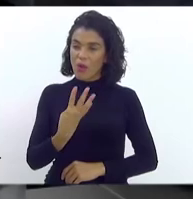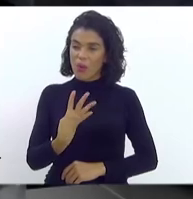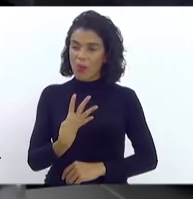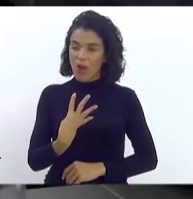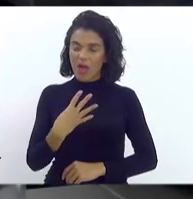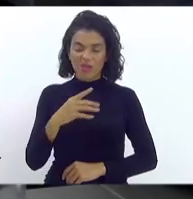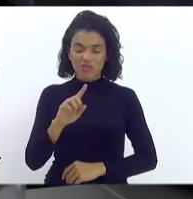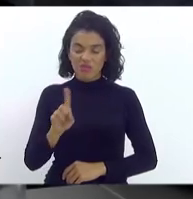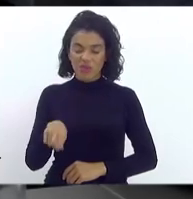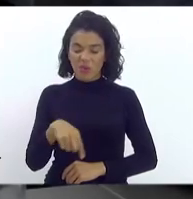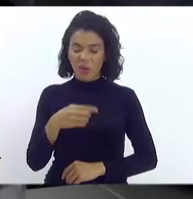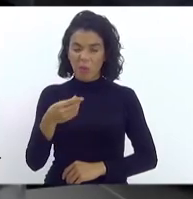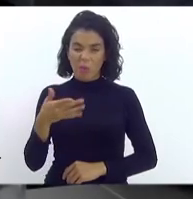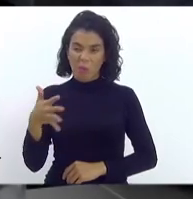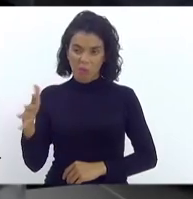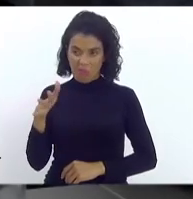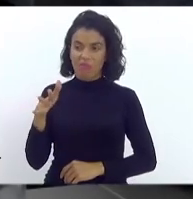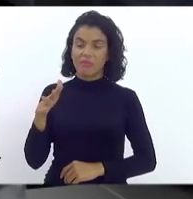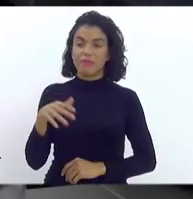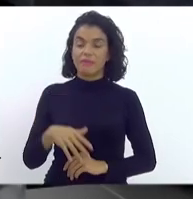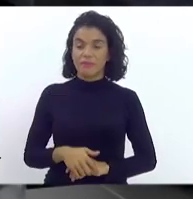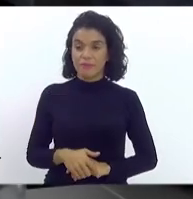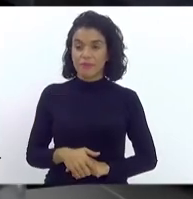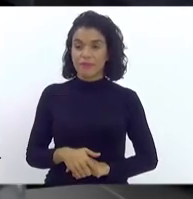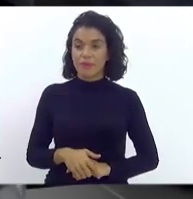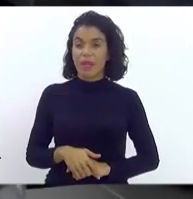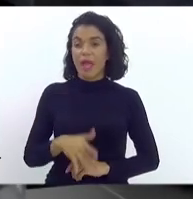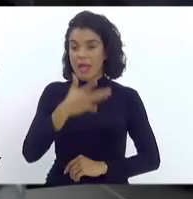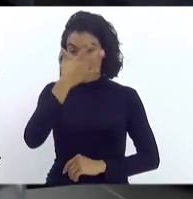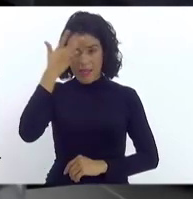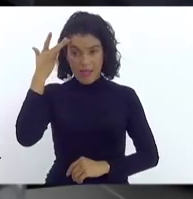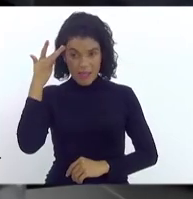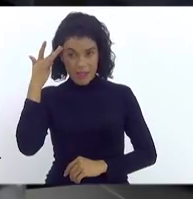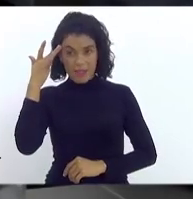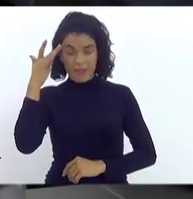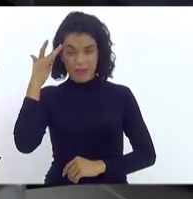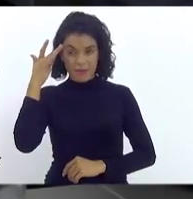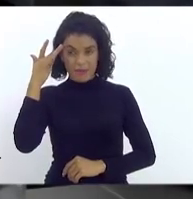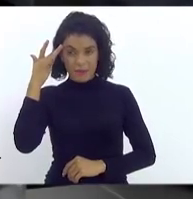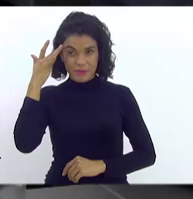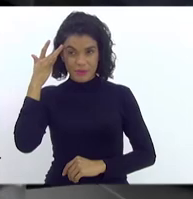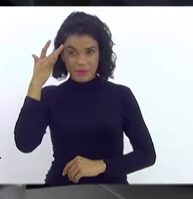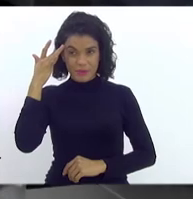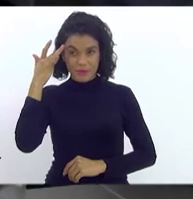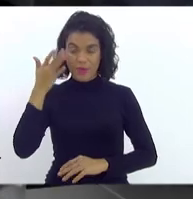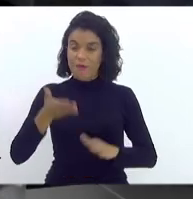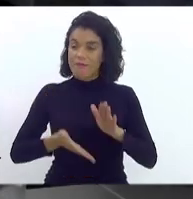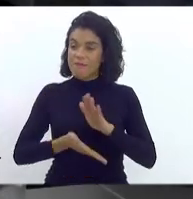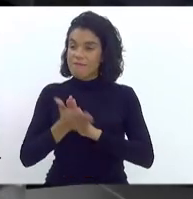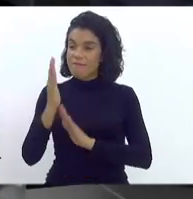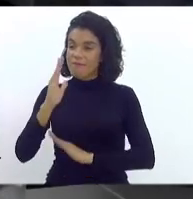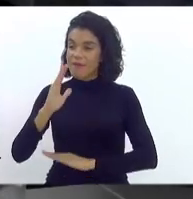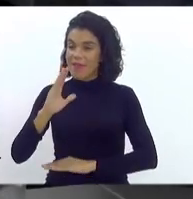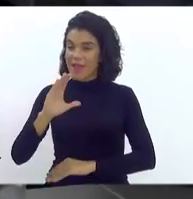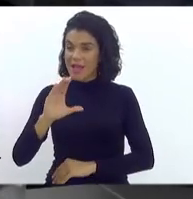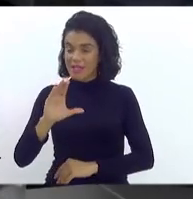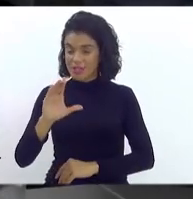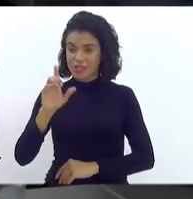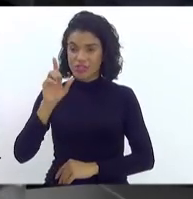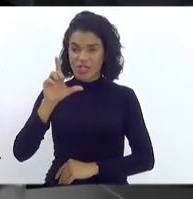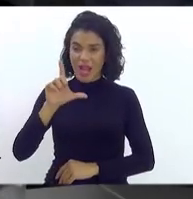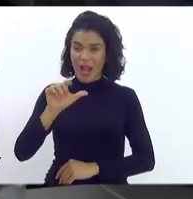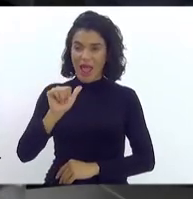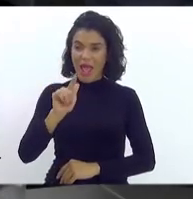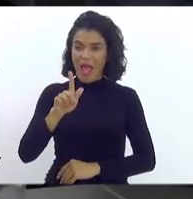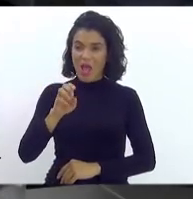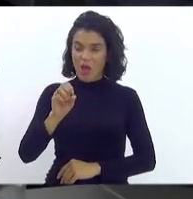4 e pouco, né? E quando o cliente sai daqui, né, para a região dos lagos, chega lá R$6 e pouco. Então,